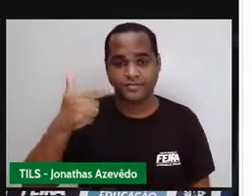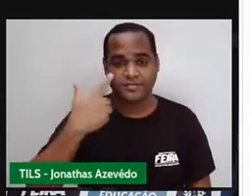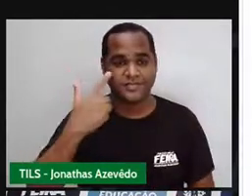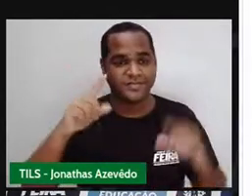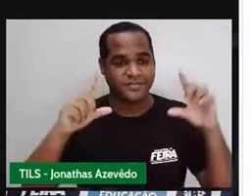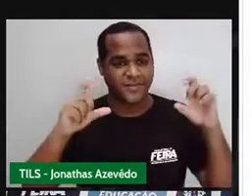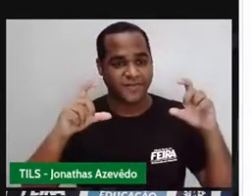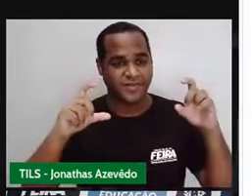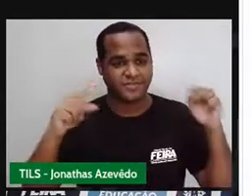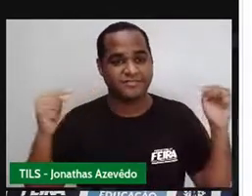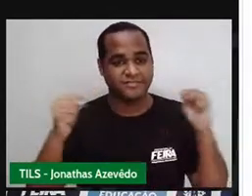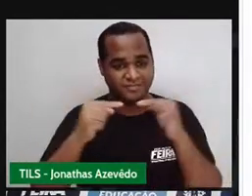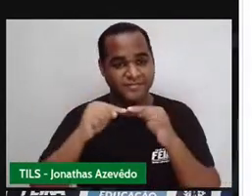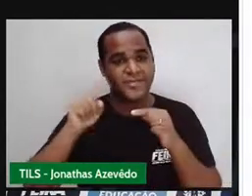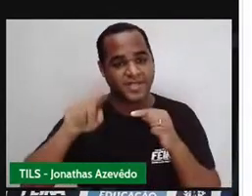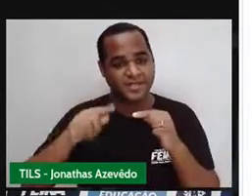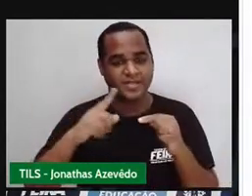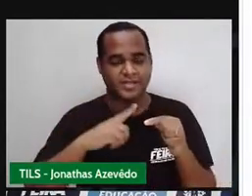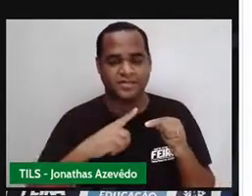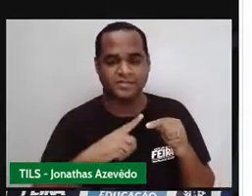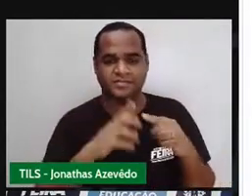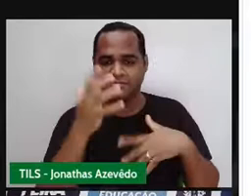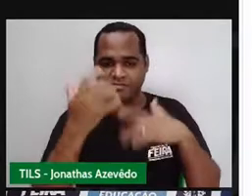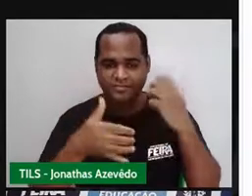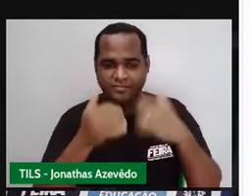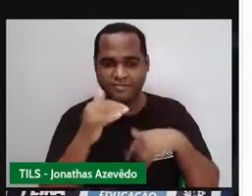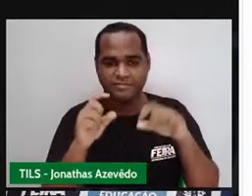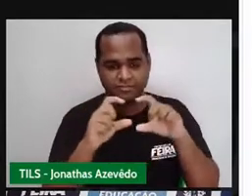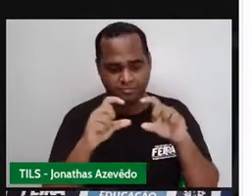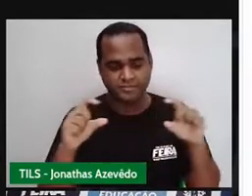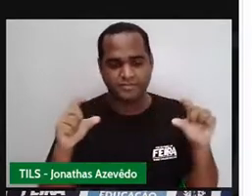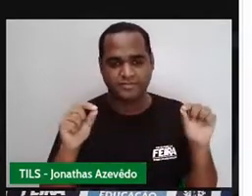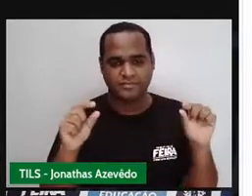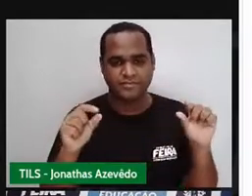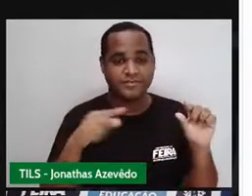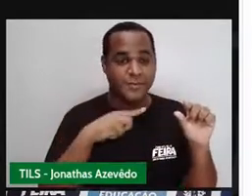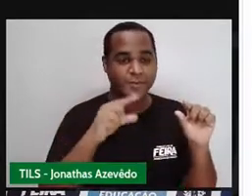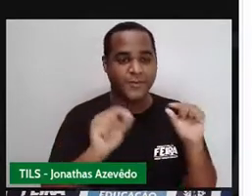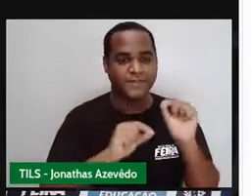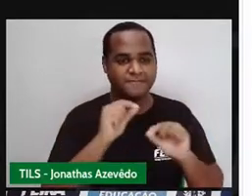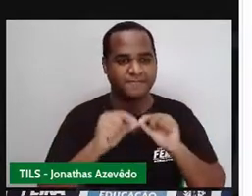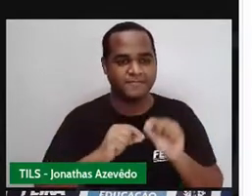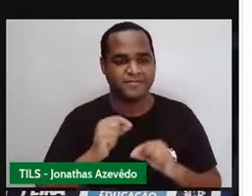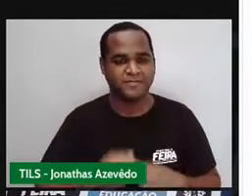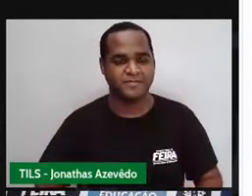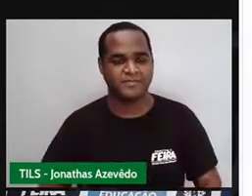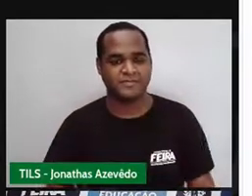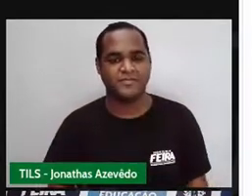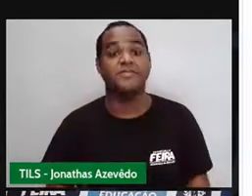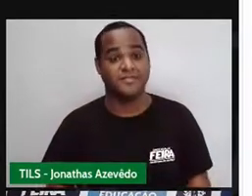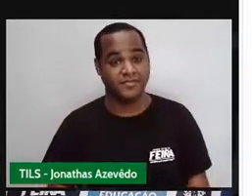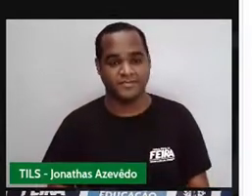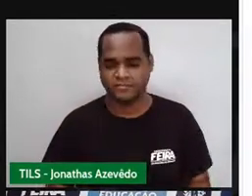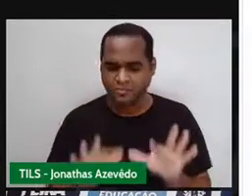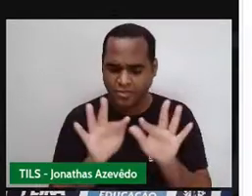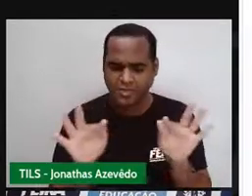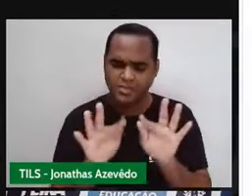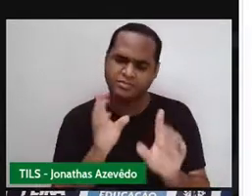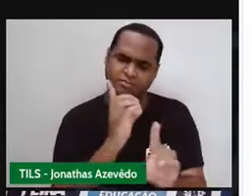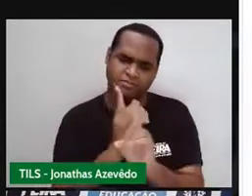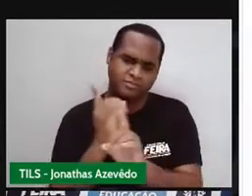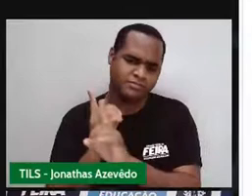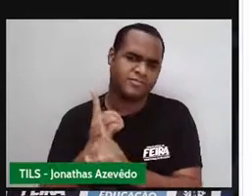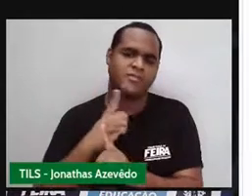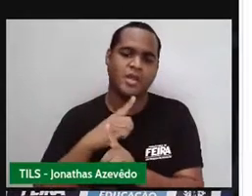ó com a área dessa outra figura aqui ó olha só O que é muito simples de achar